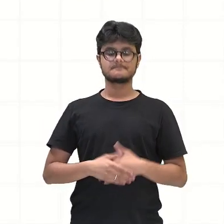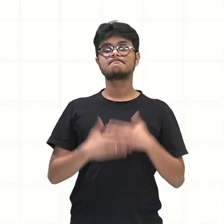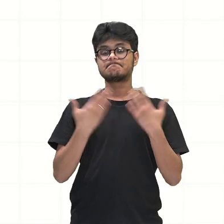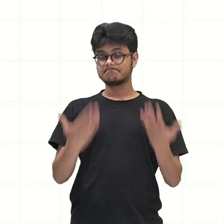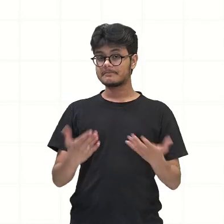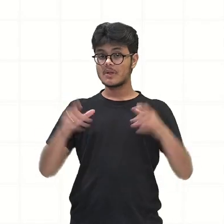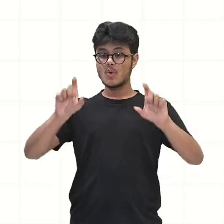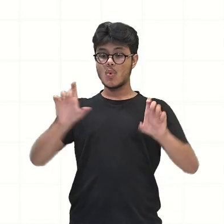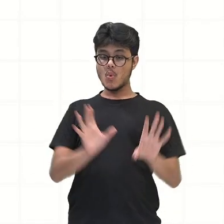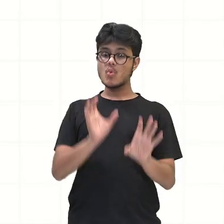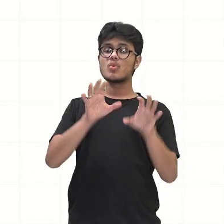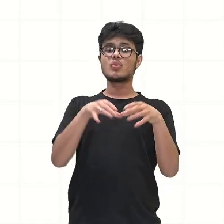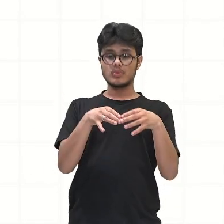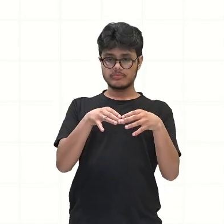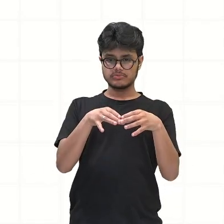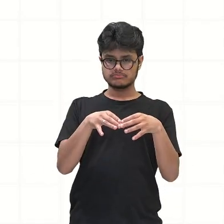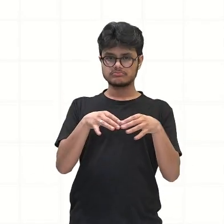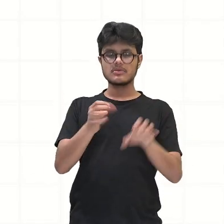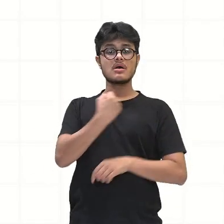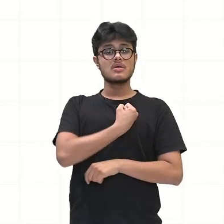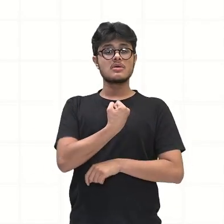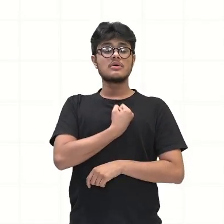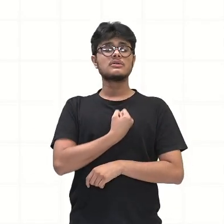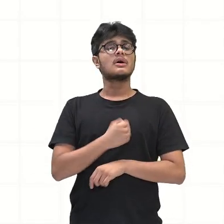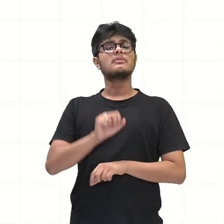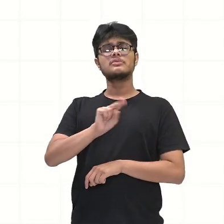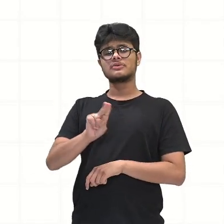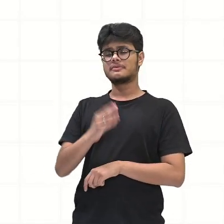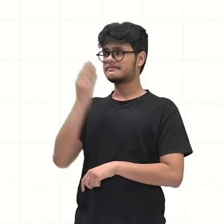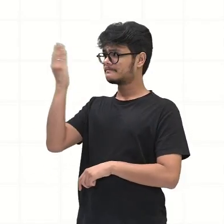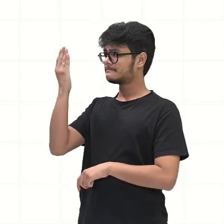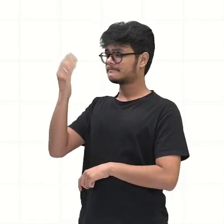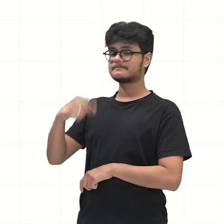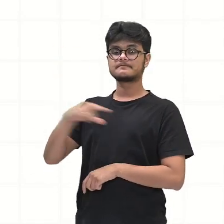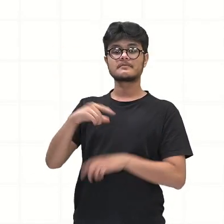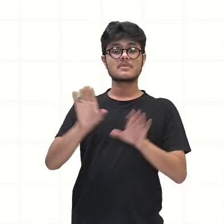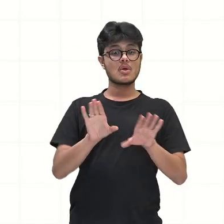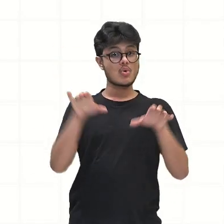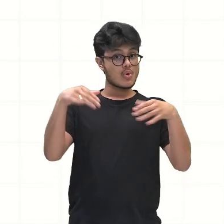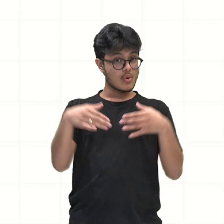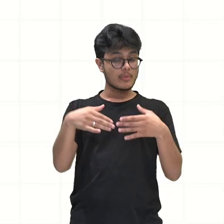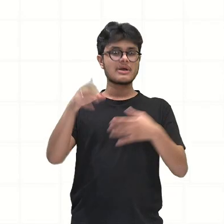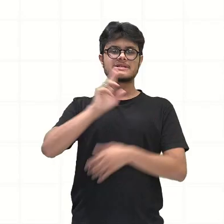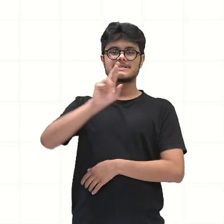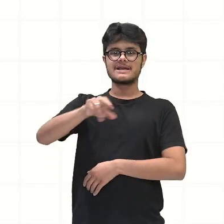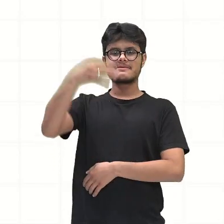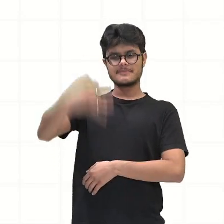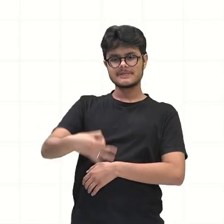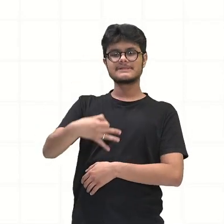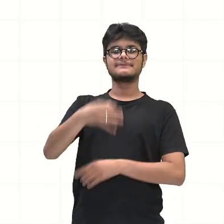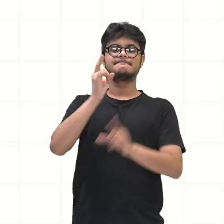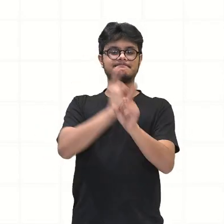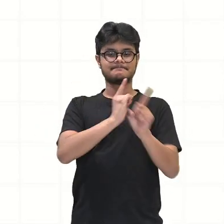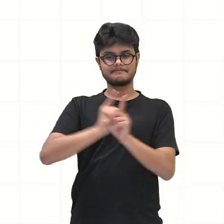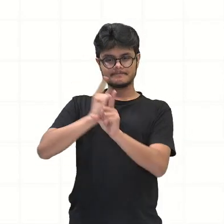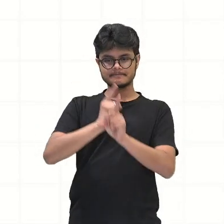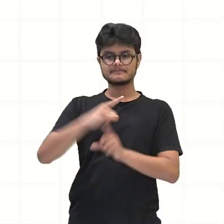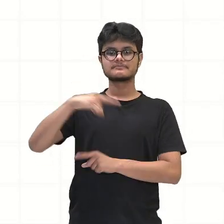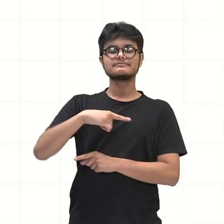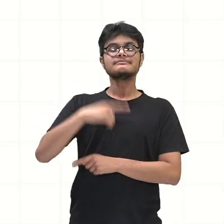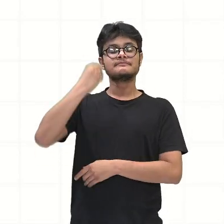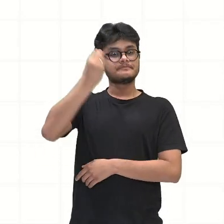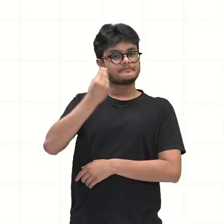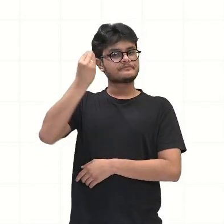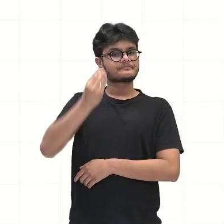Espaço amostral. O espaço amostral é o conjunto de resultados possíveis obtidos a partir de um